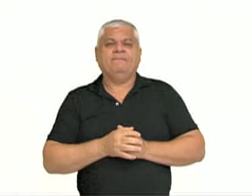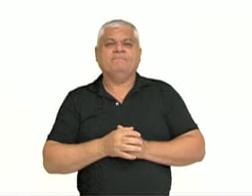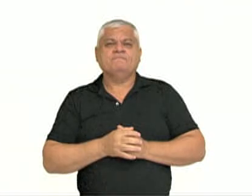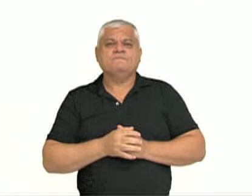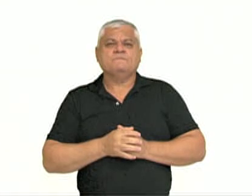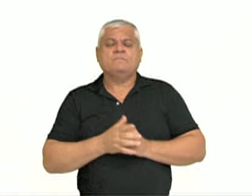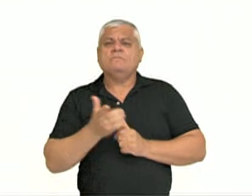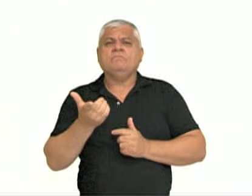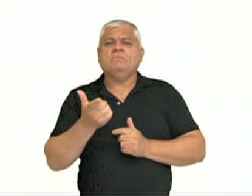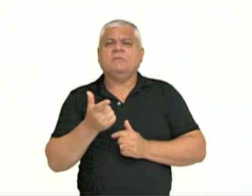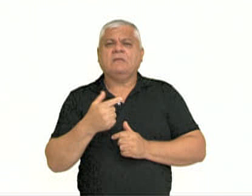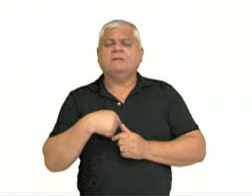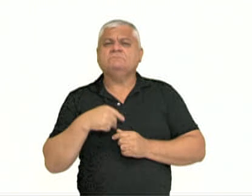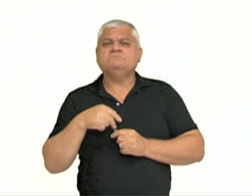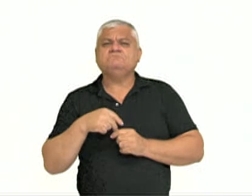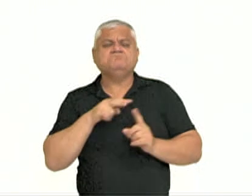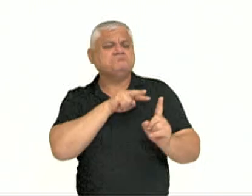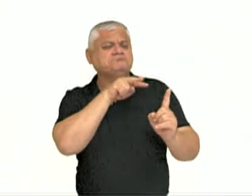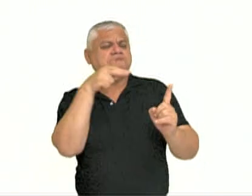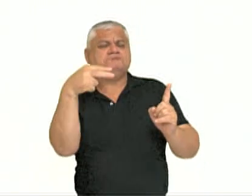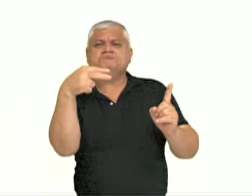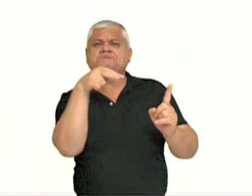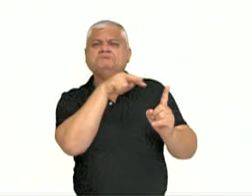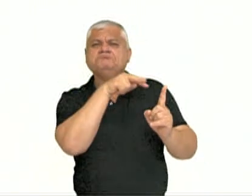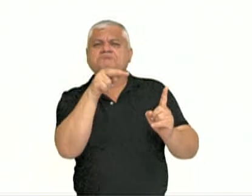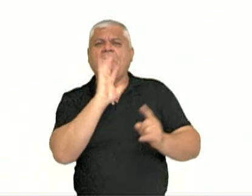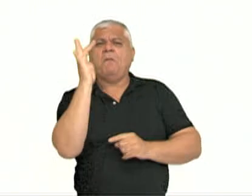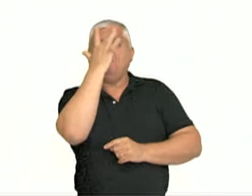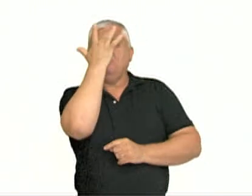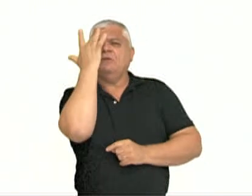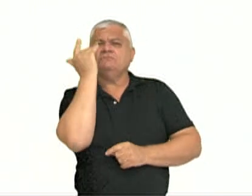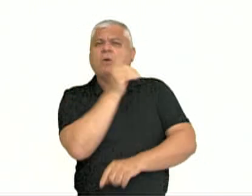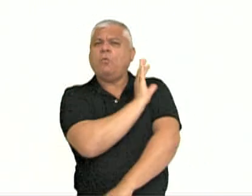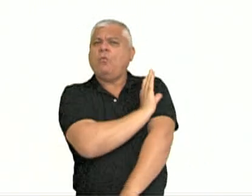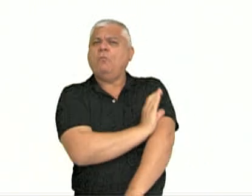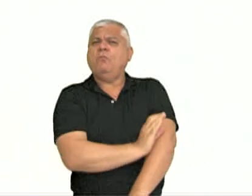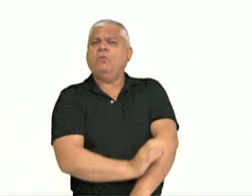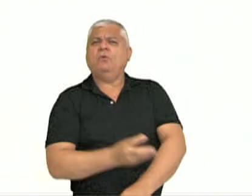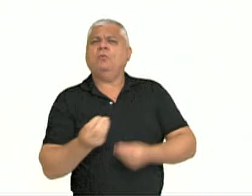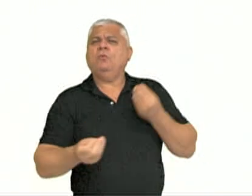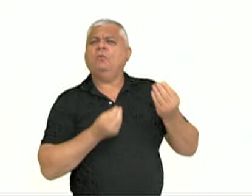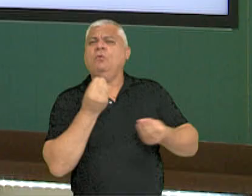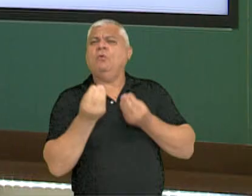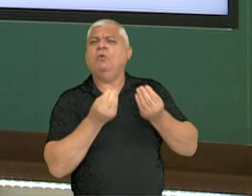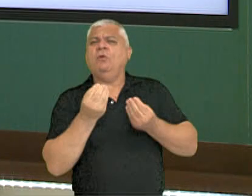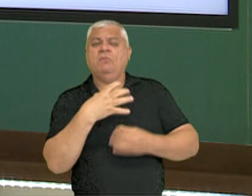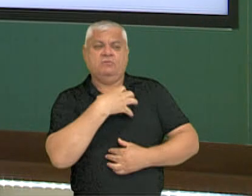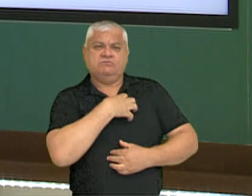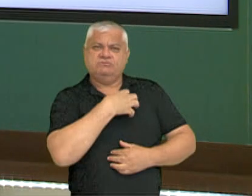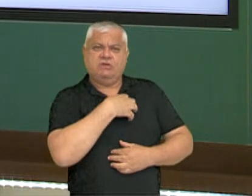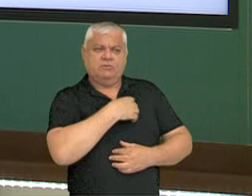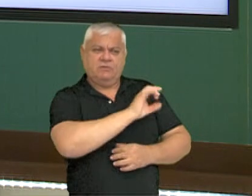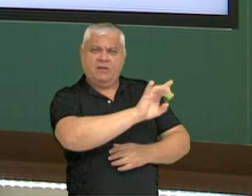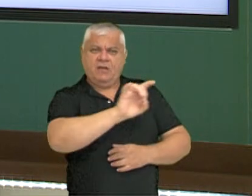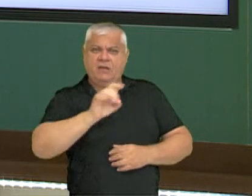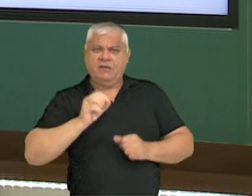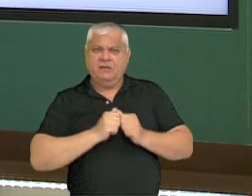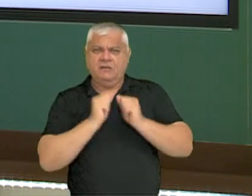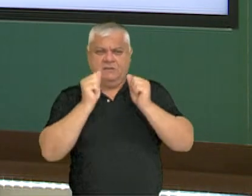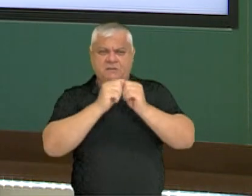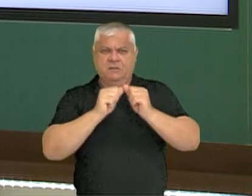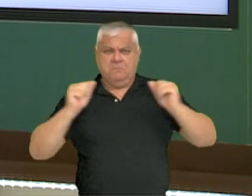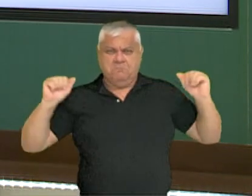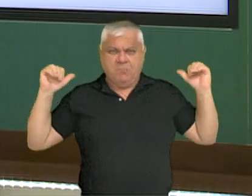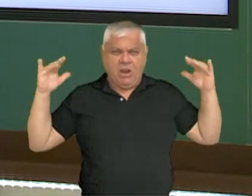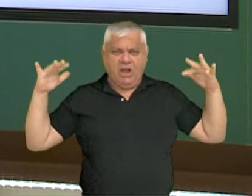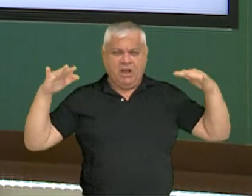se comportam geralmente quando existem grandes eventos ali, grande participação de pessoas? Será que ela se